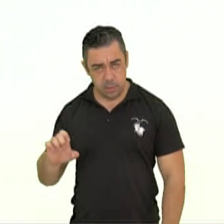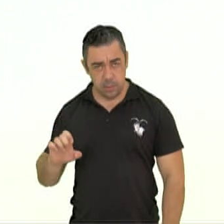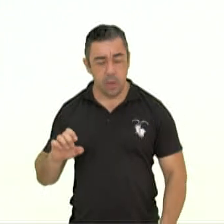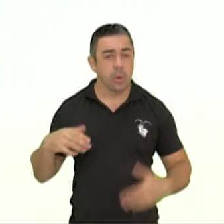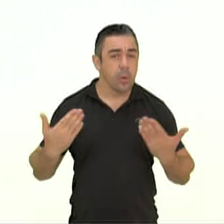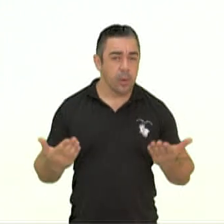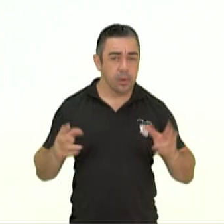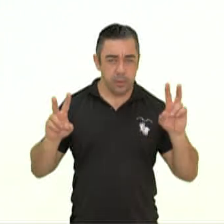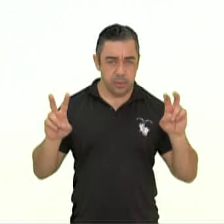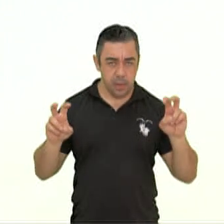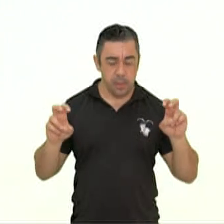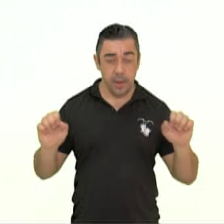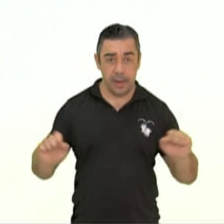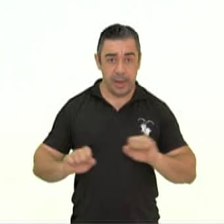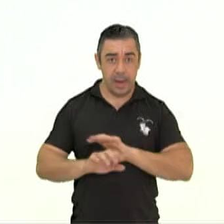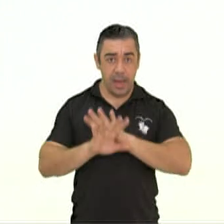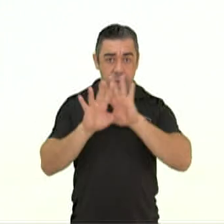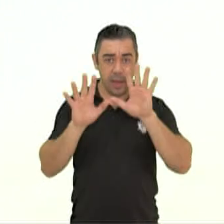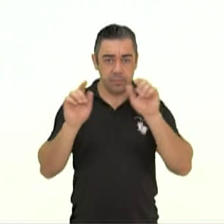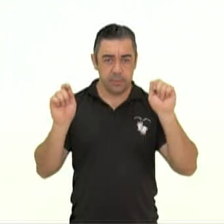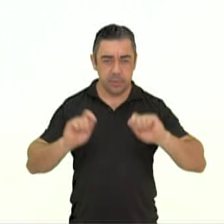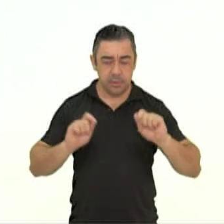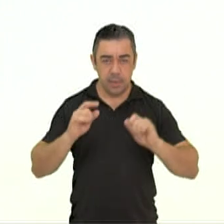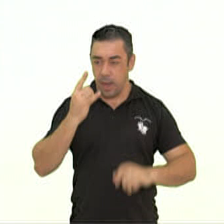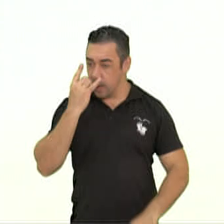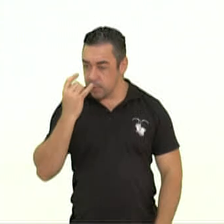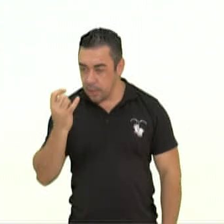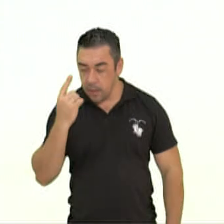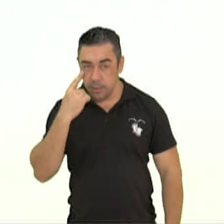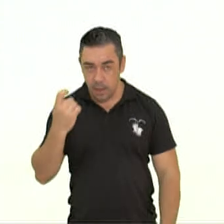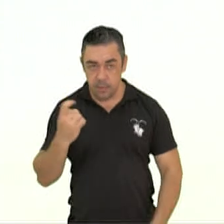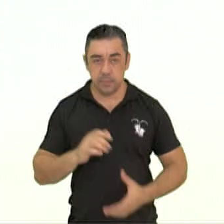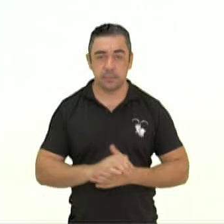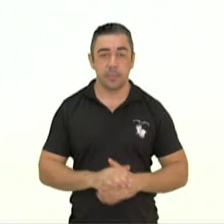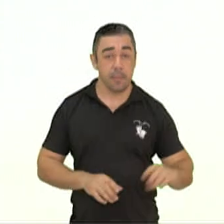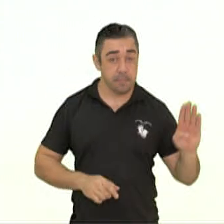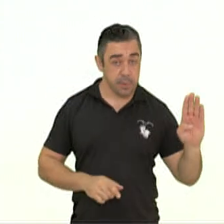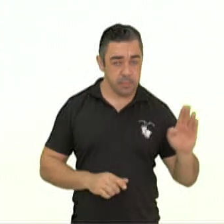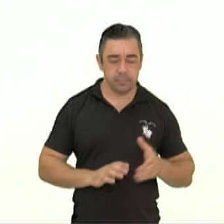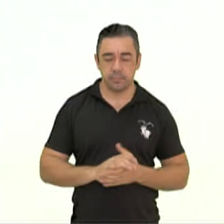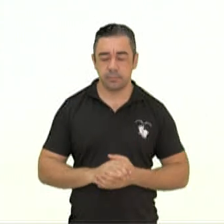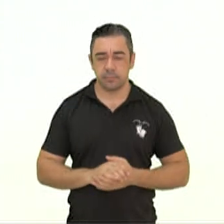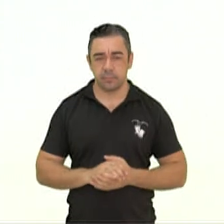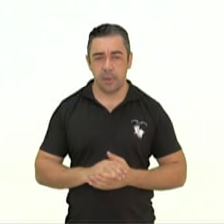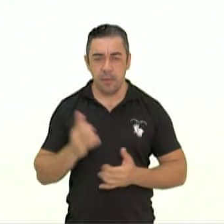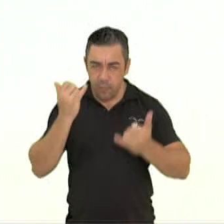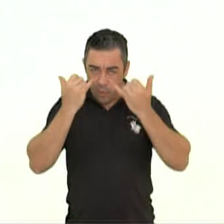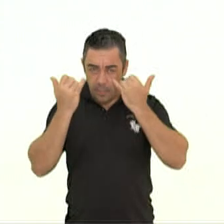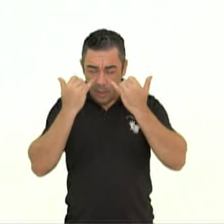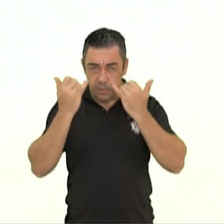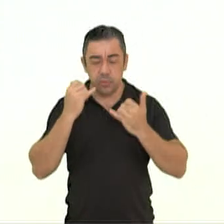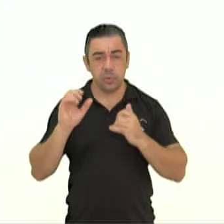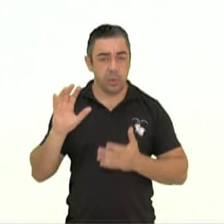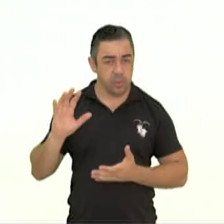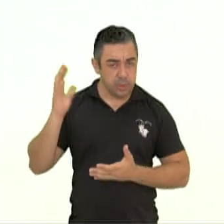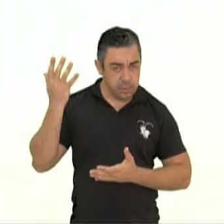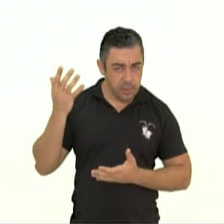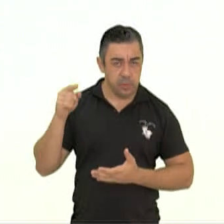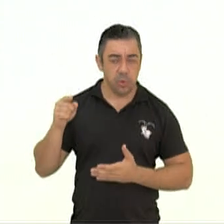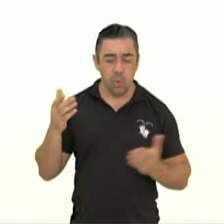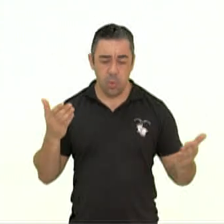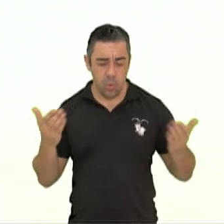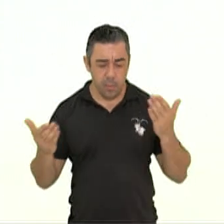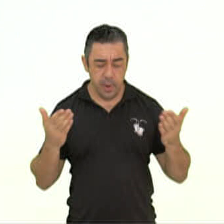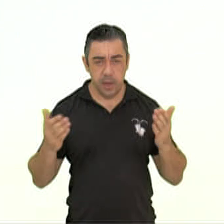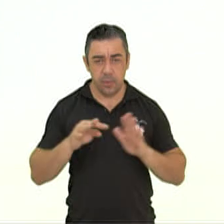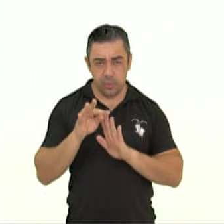da reportagem de forma clara, que atrai o interesse do leitor. B. São as demais informações sobre o fato, comparando